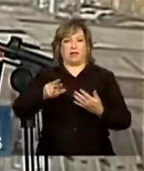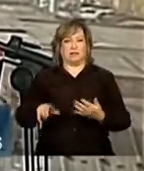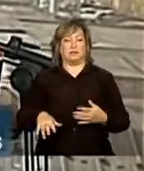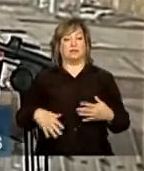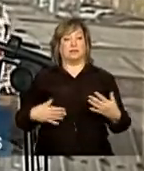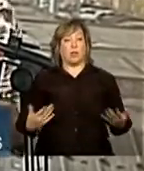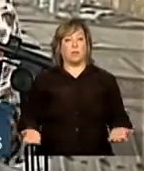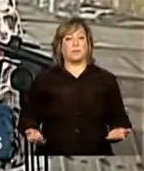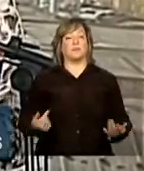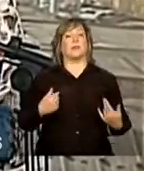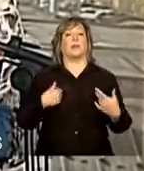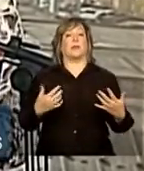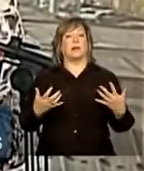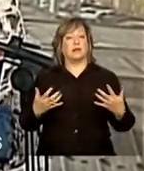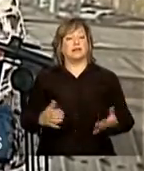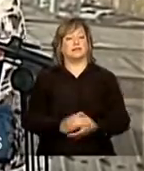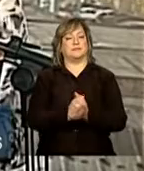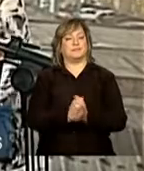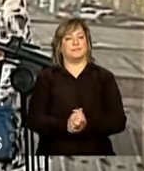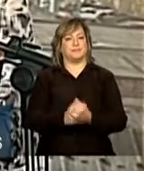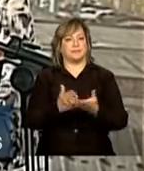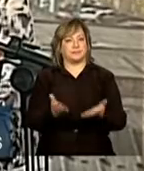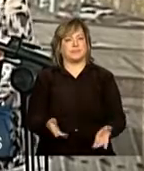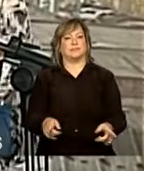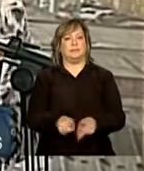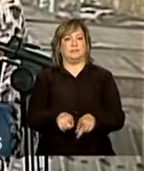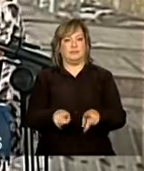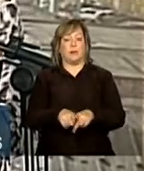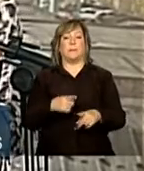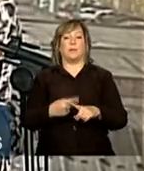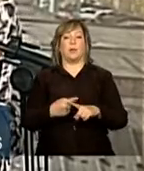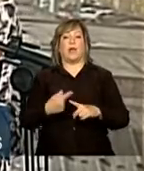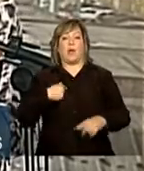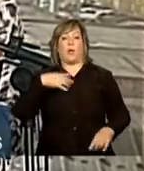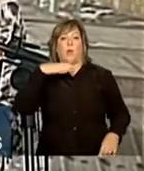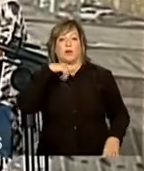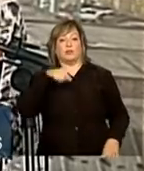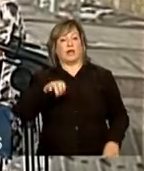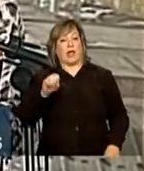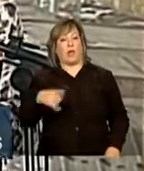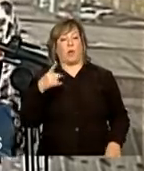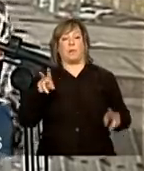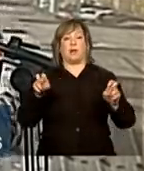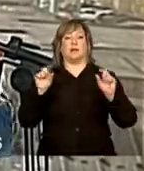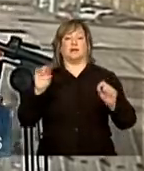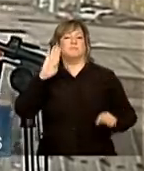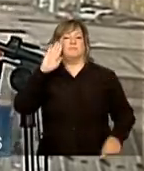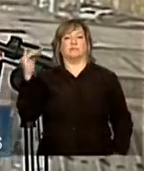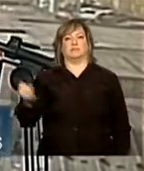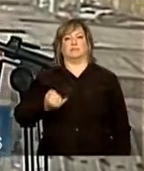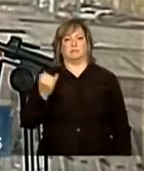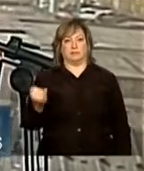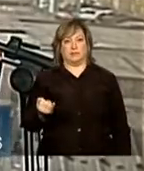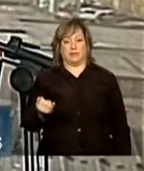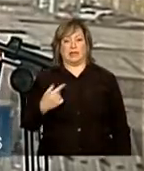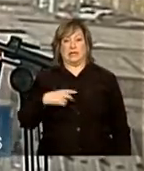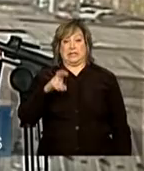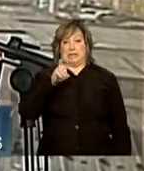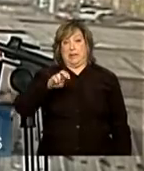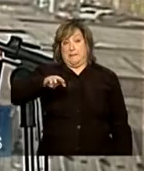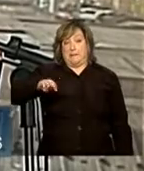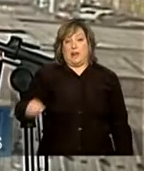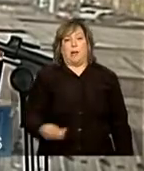Então, eu queria saudar isso também, porque eu acho que é uma questão fundamental. 5 milhões